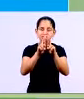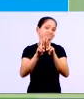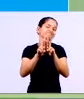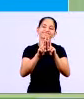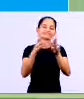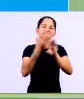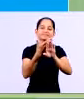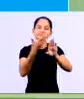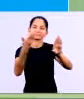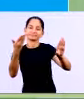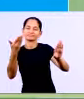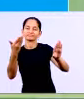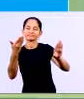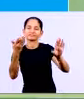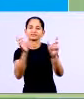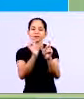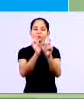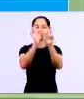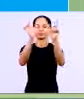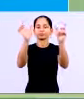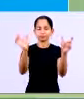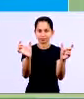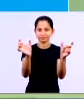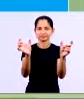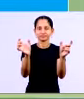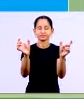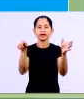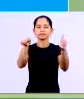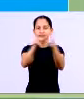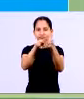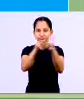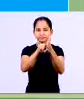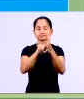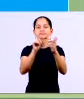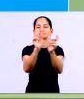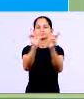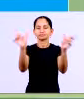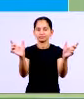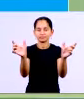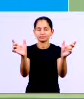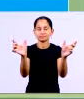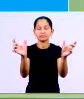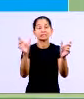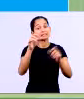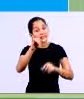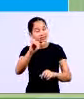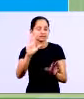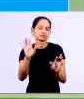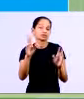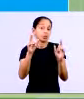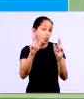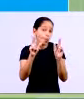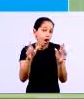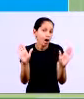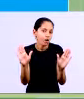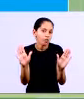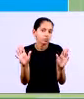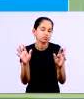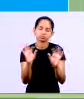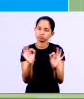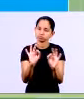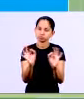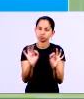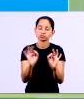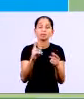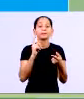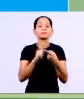se repelem. Então, iguais repelidos pelo hífen. Se for iguais, se repelem.